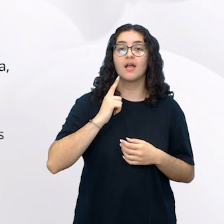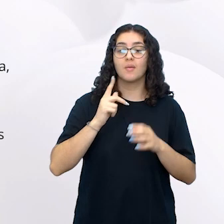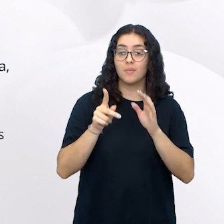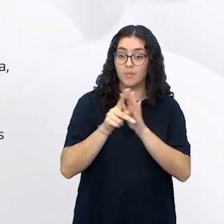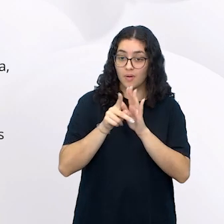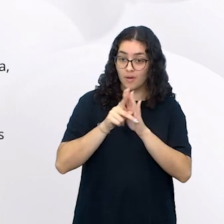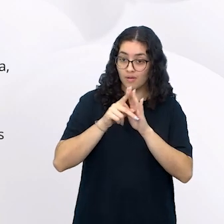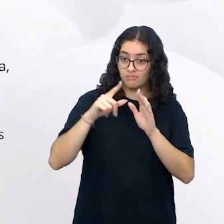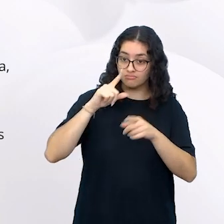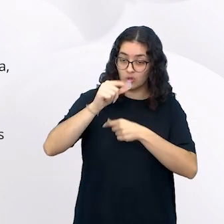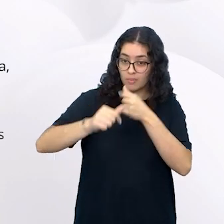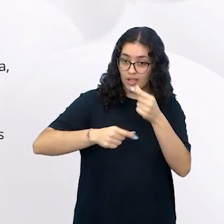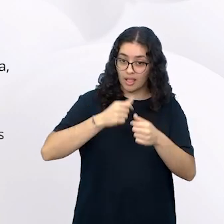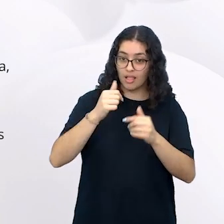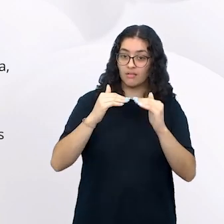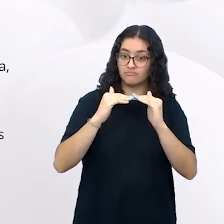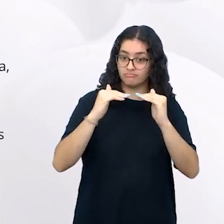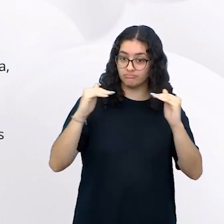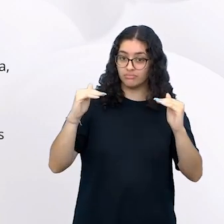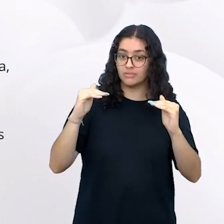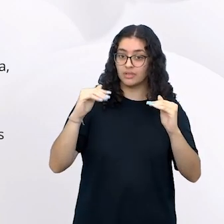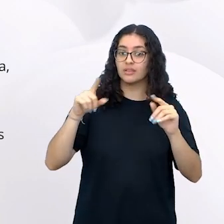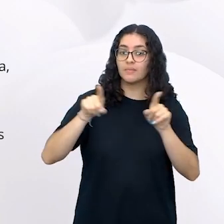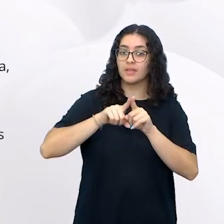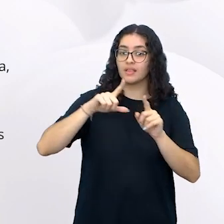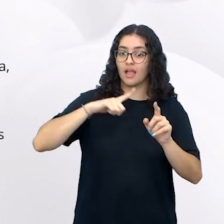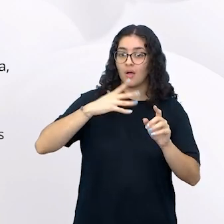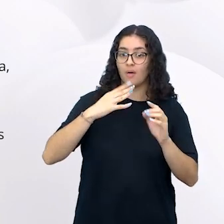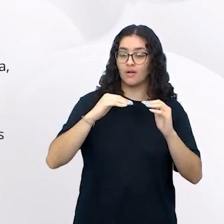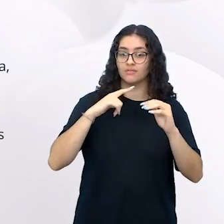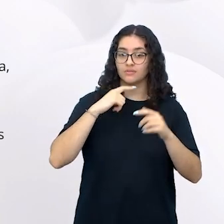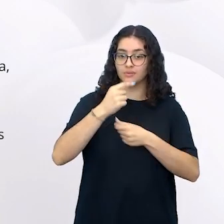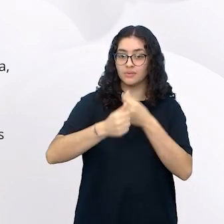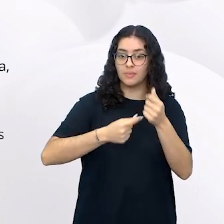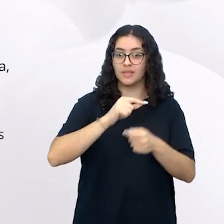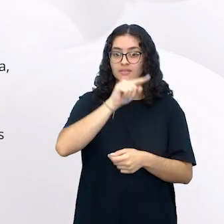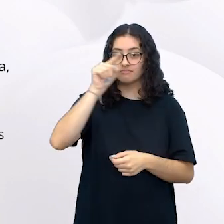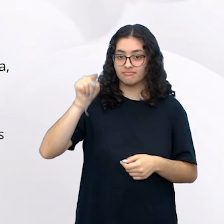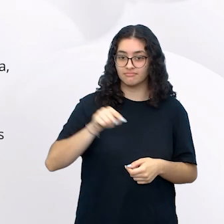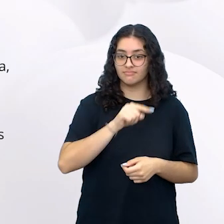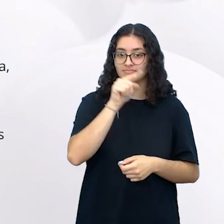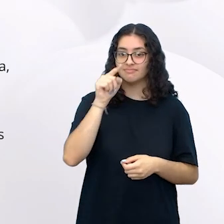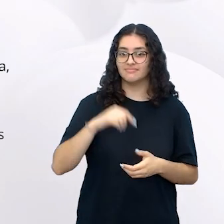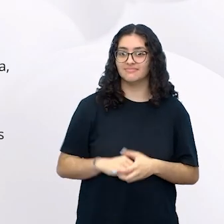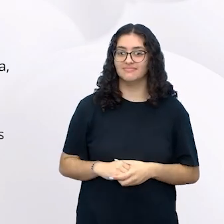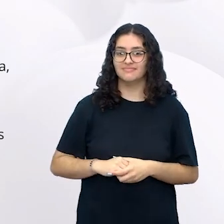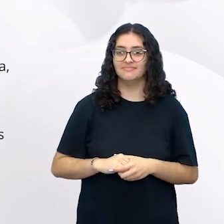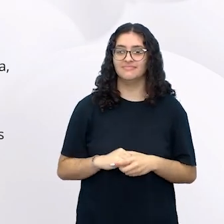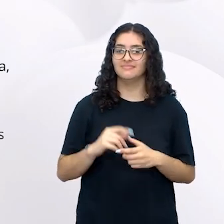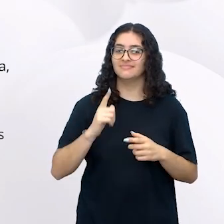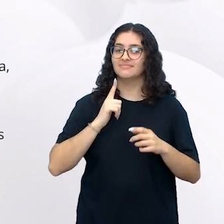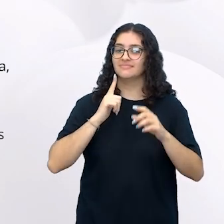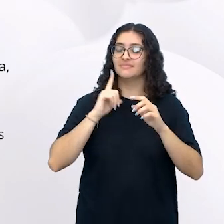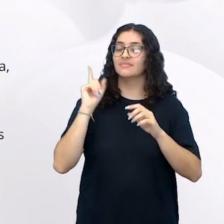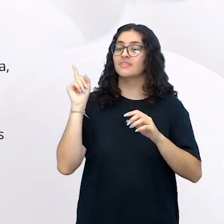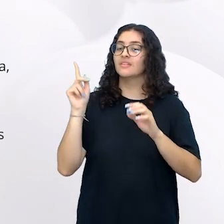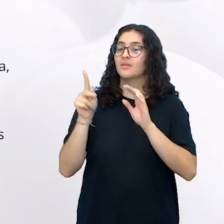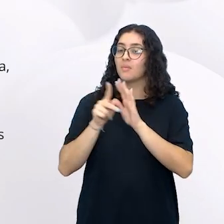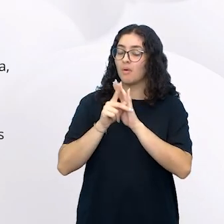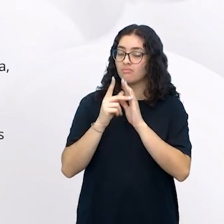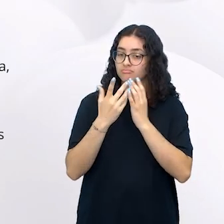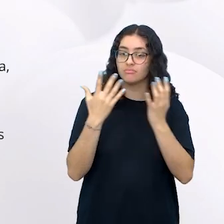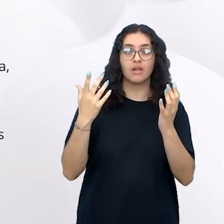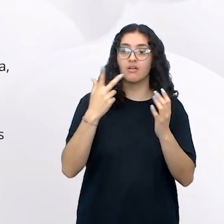linear, que é a economia circular, né, onde nela a gente tem um ecossistema fechado e os resíduos não